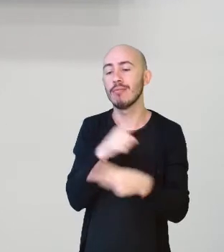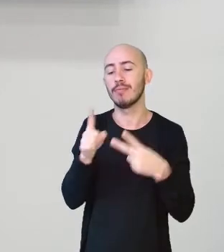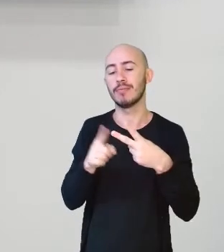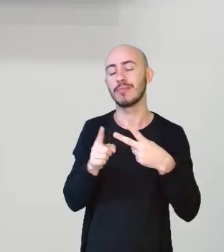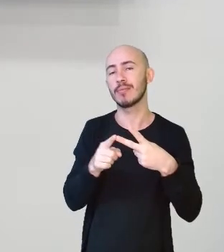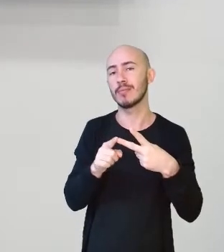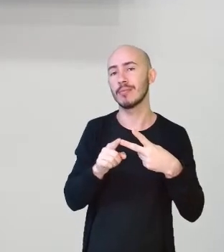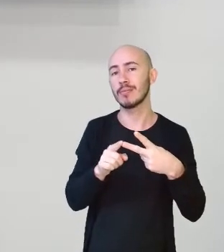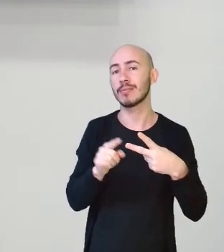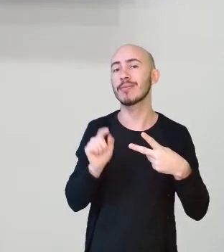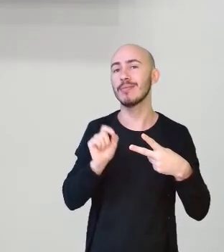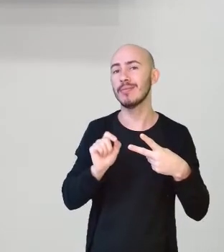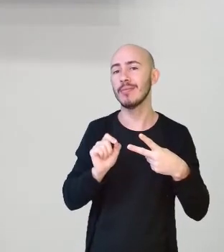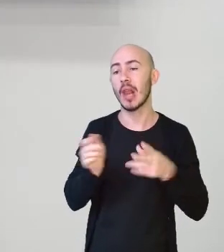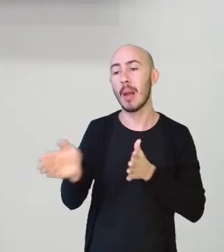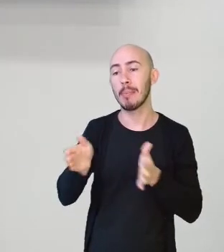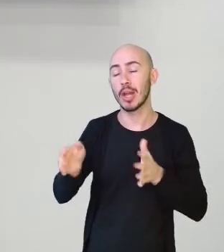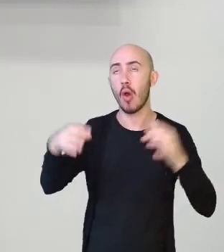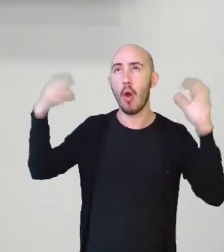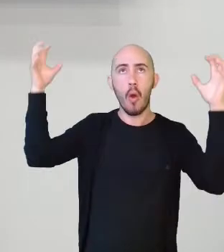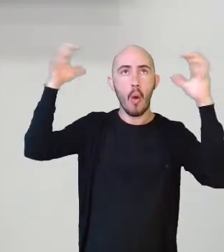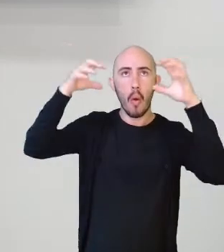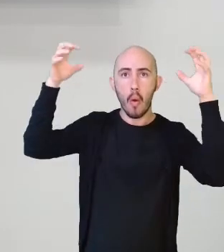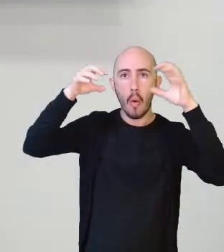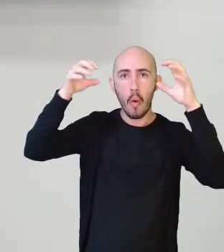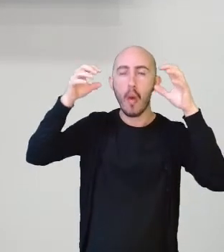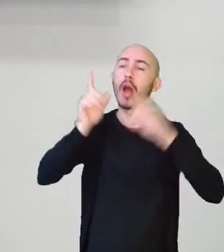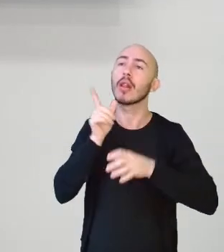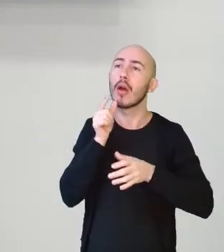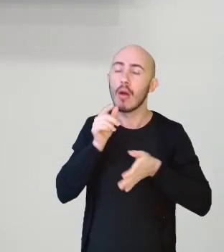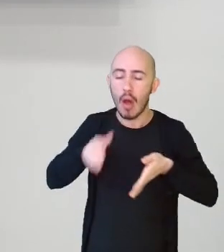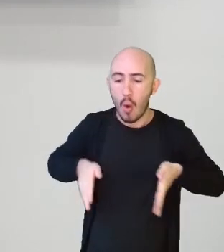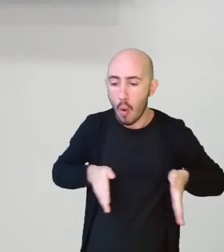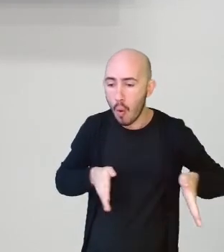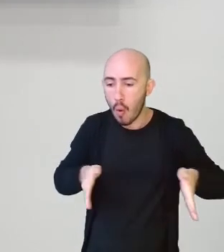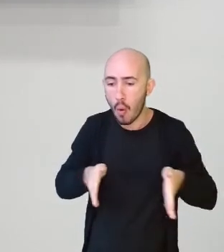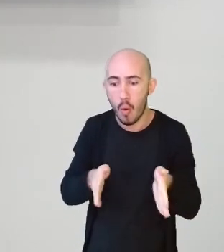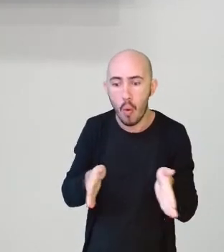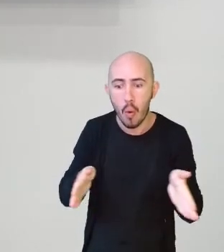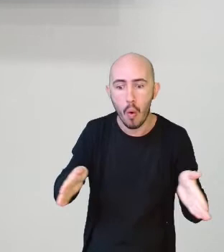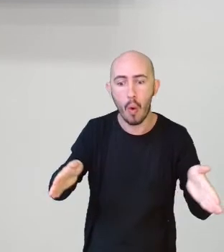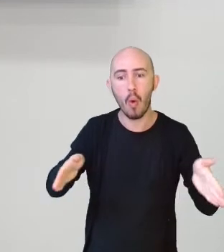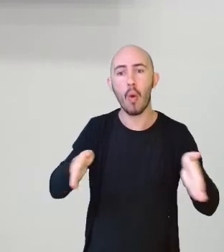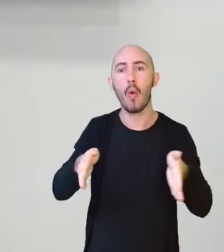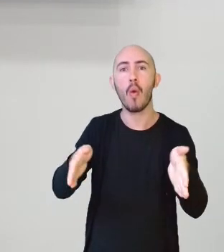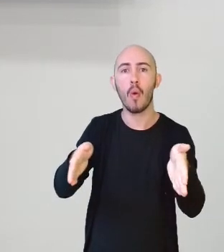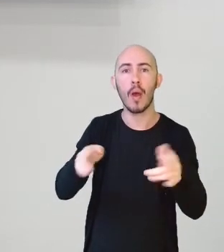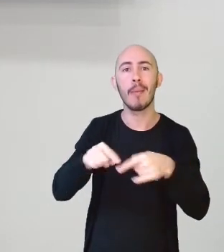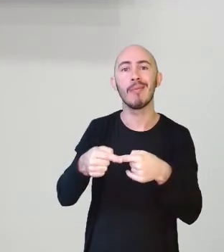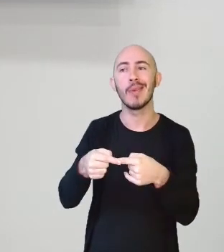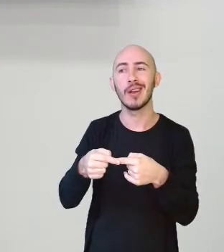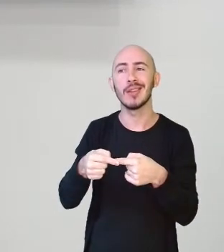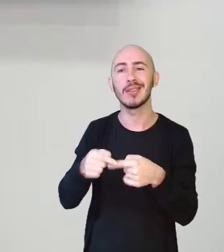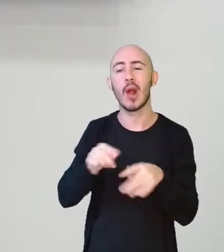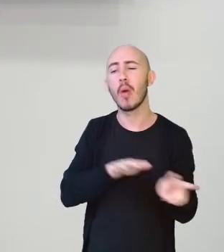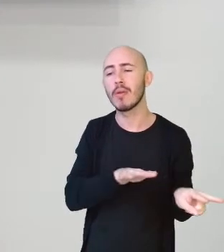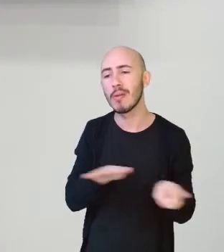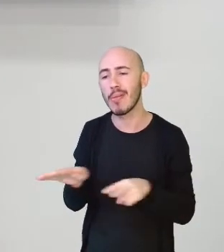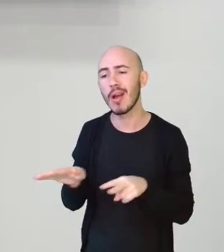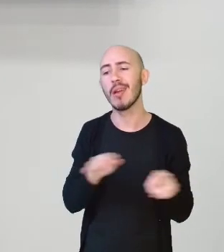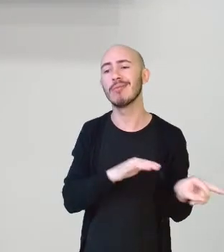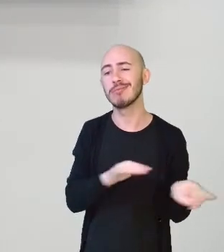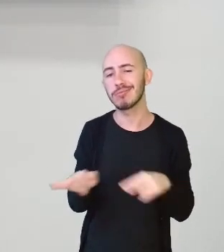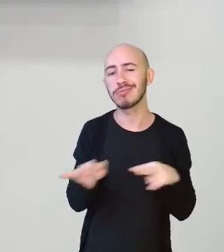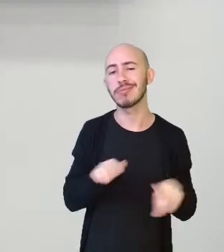temporário é aquele que na época das chuvas ele fica bem abundante com água, muito cheio, mas que com o passar de semanas e